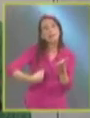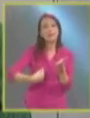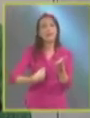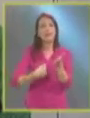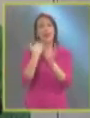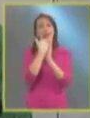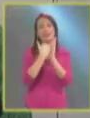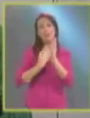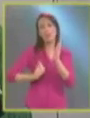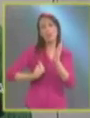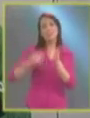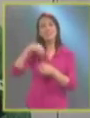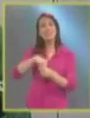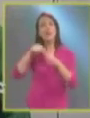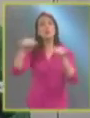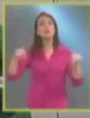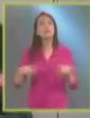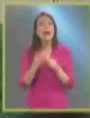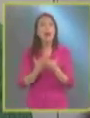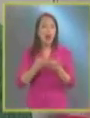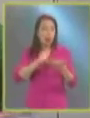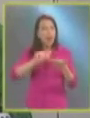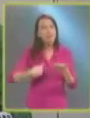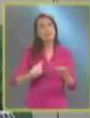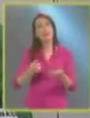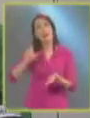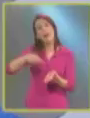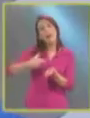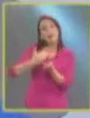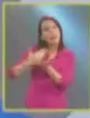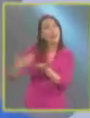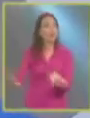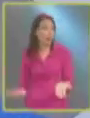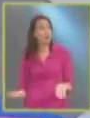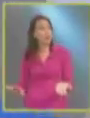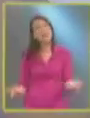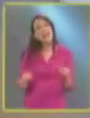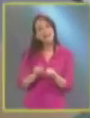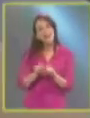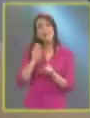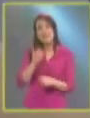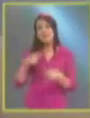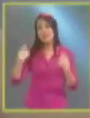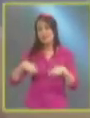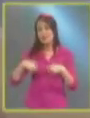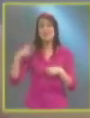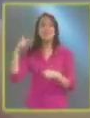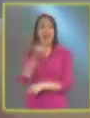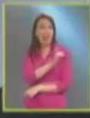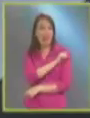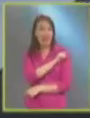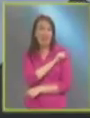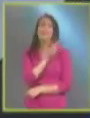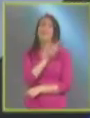uma lista de presença dentro da sala de aula, um cartão de crédito, né? E se depender da dedicação também das